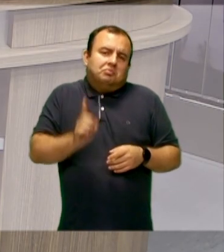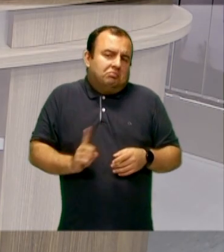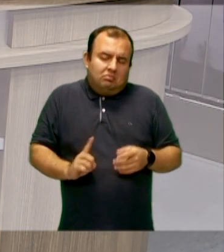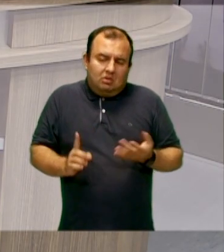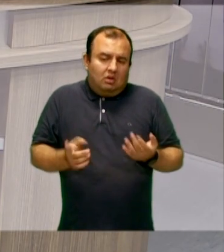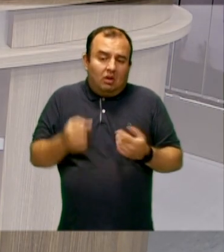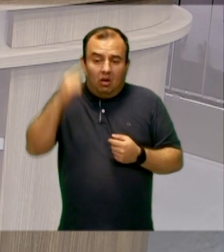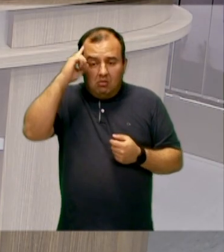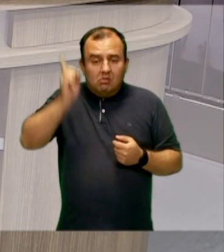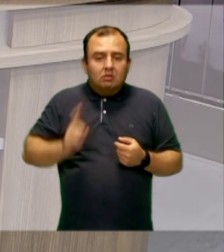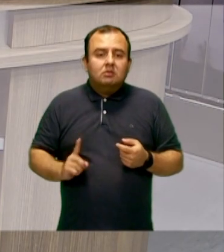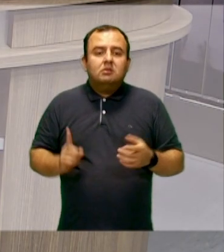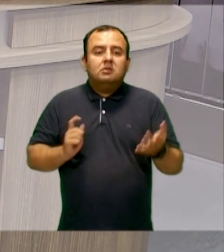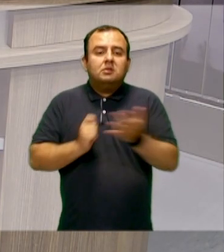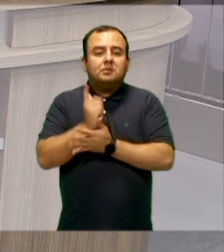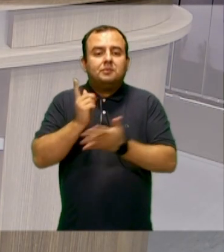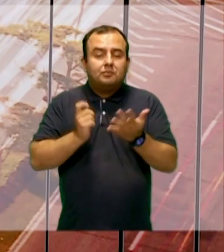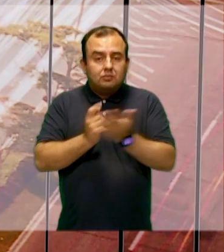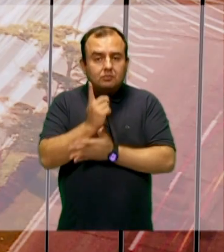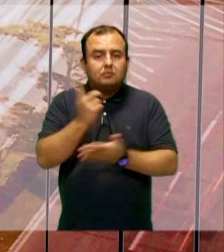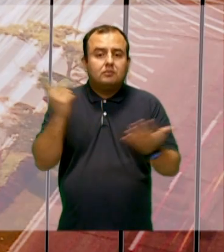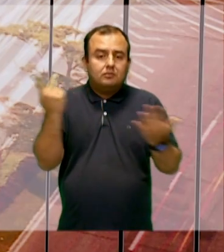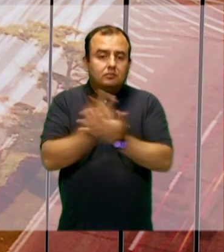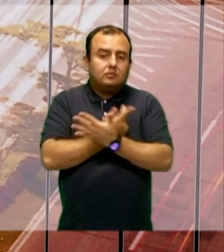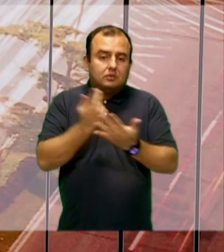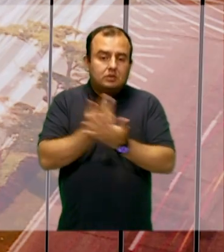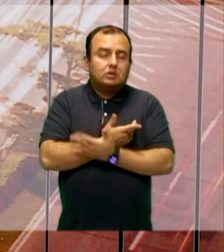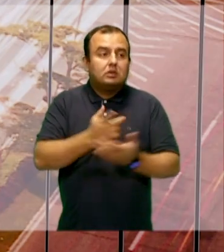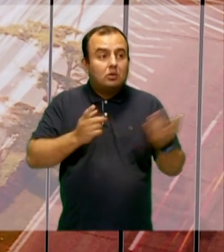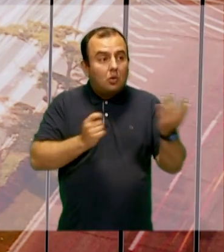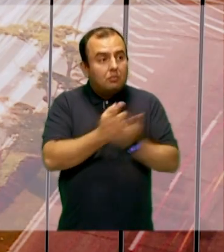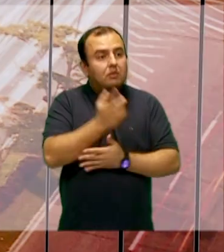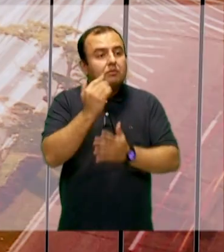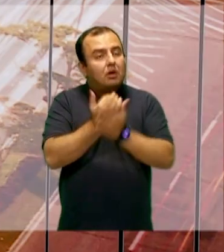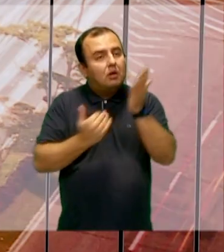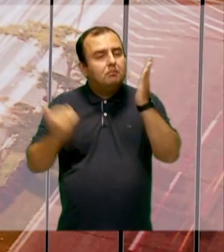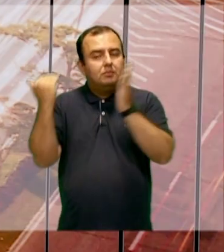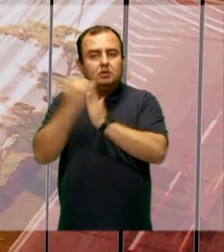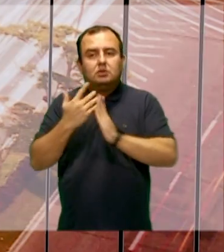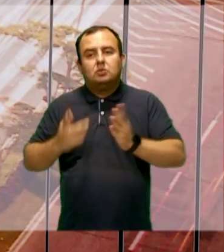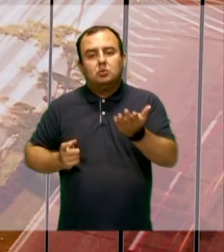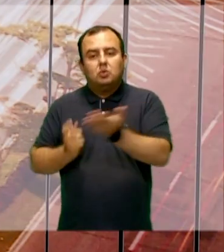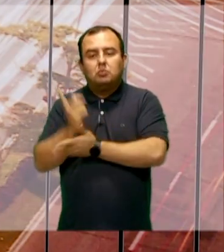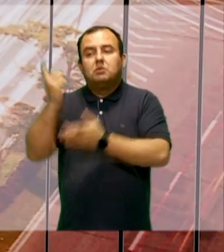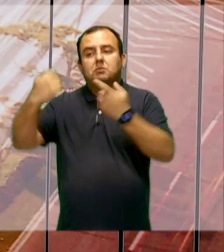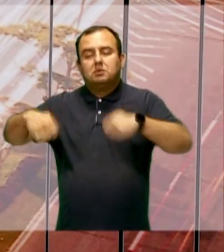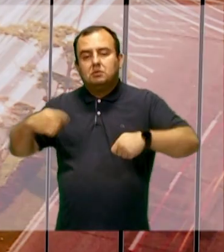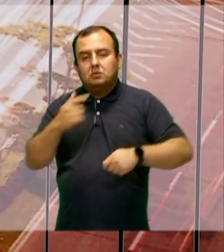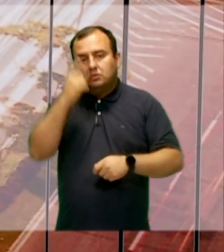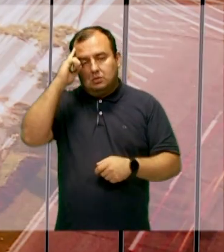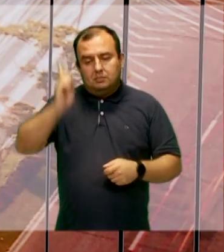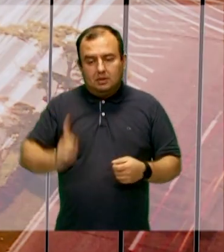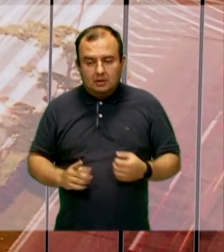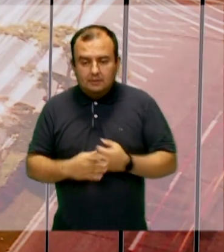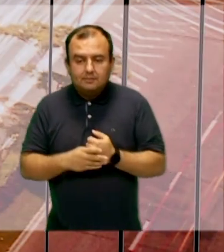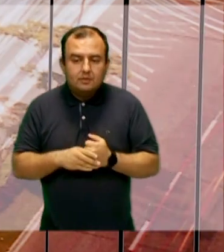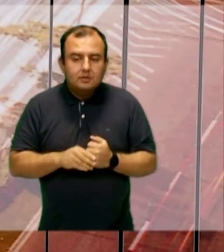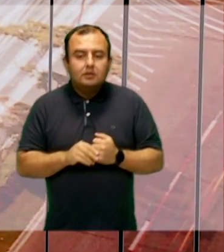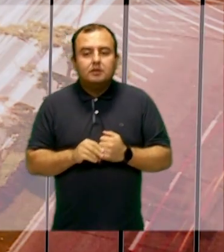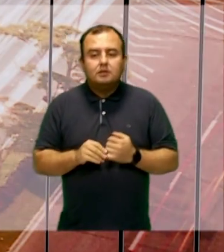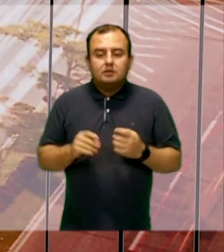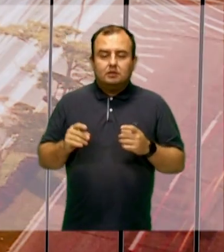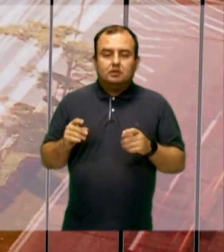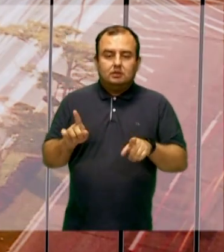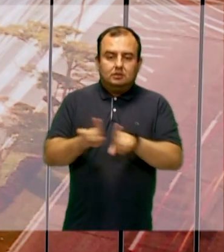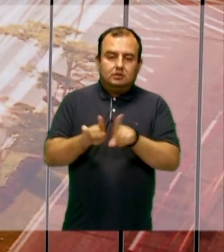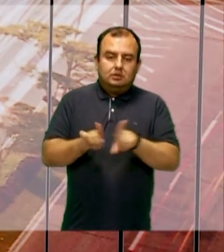ou comprando errado, comprando além do que deveria ou não comprando aquilo que necessitava,